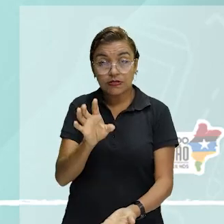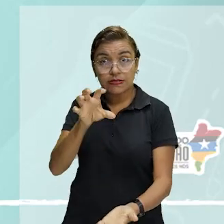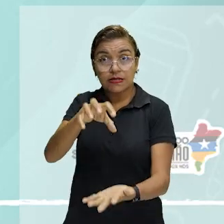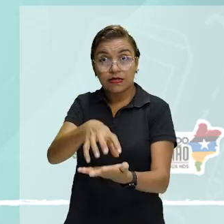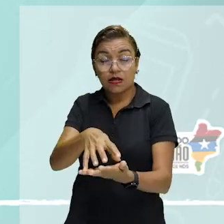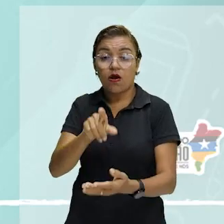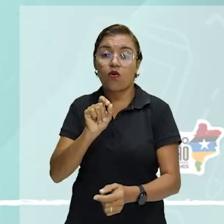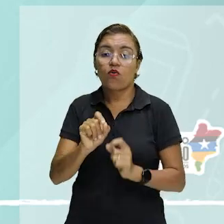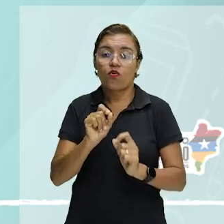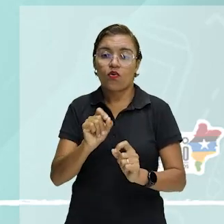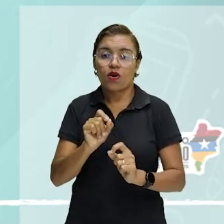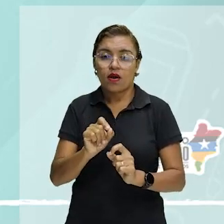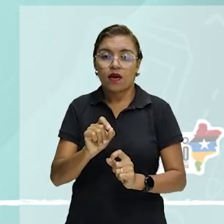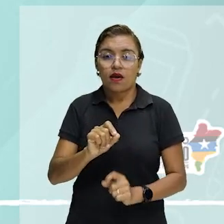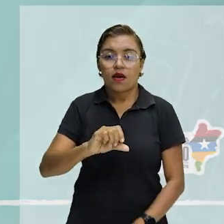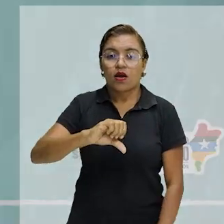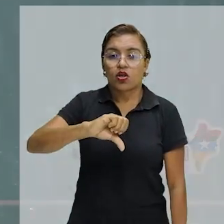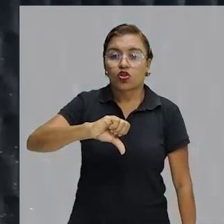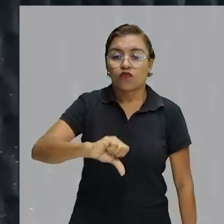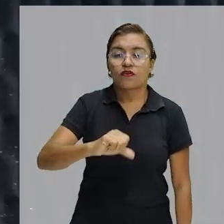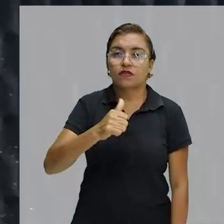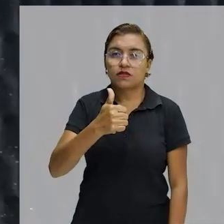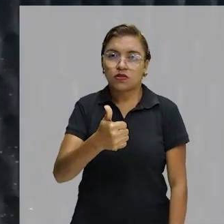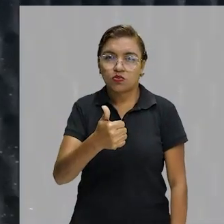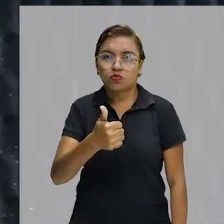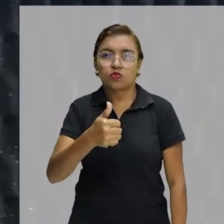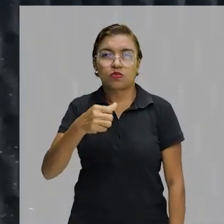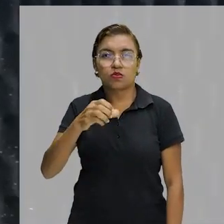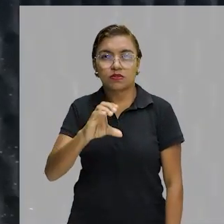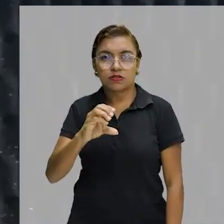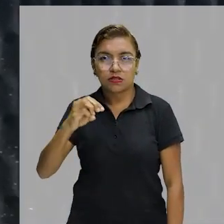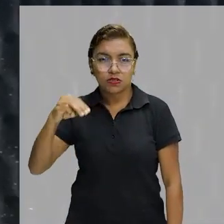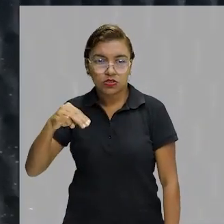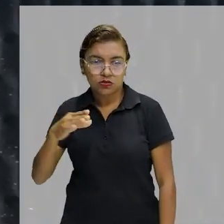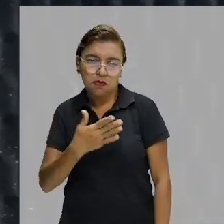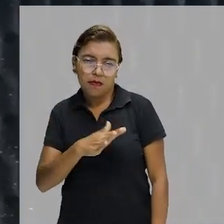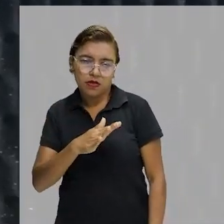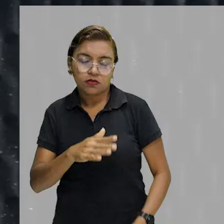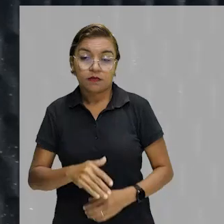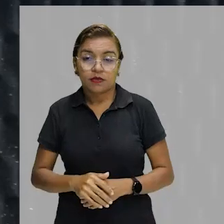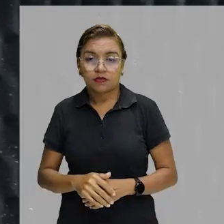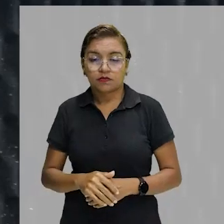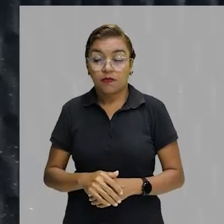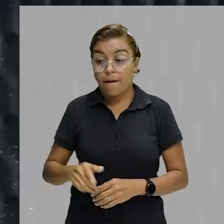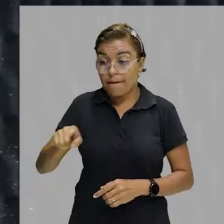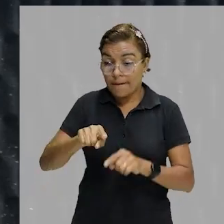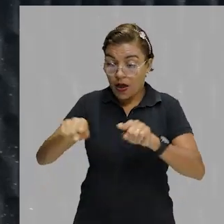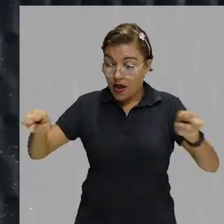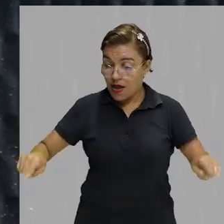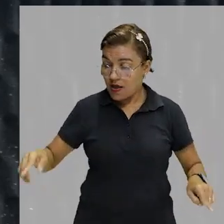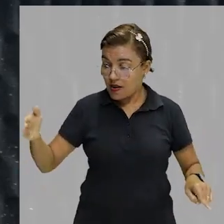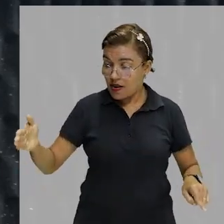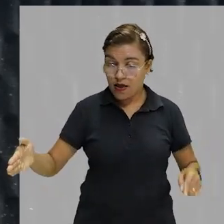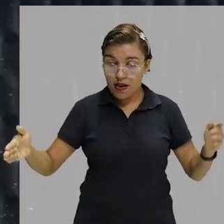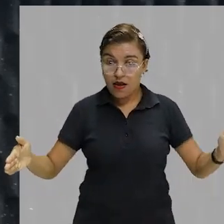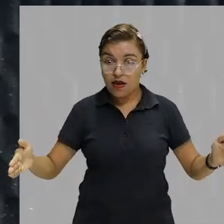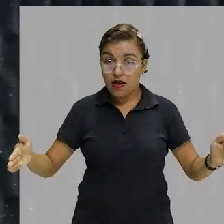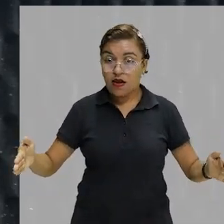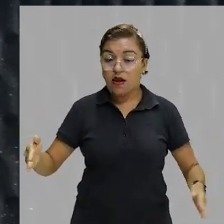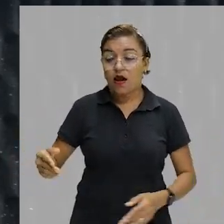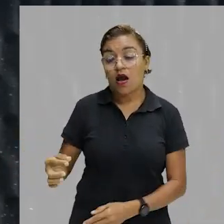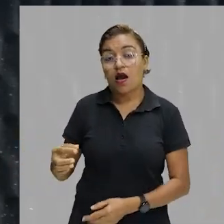Mais ou menos ali 91 centímetros, sendo que nas suas extremidades, ela chega a medir o quê? 1,07